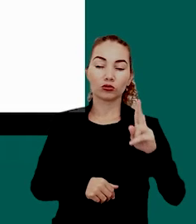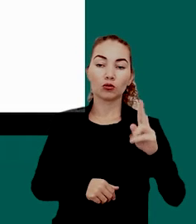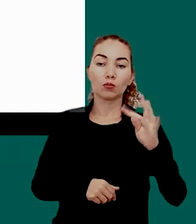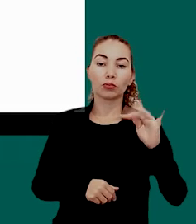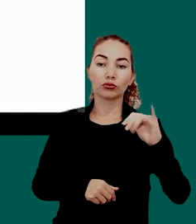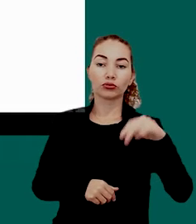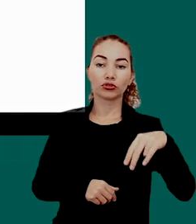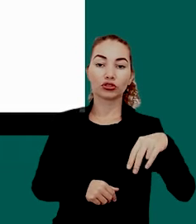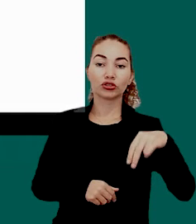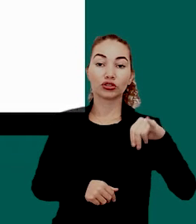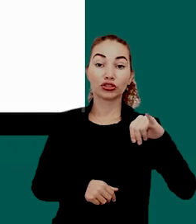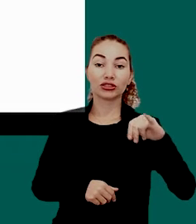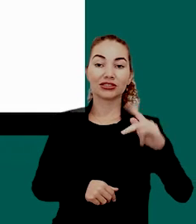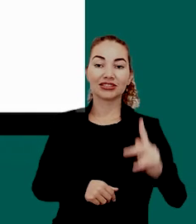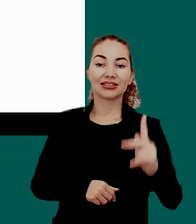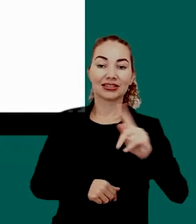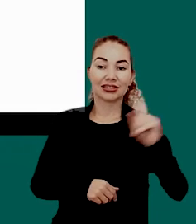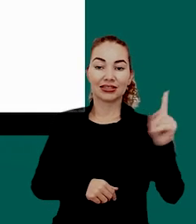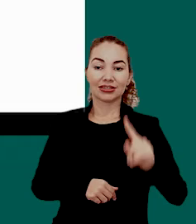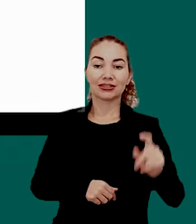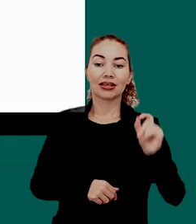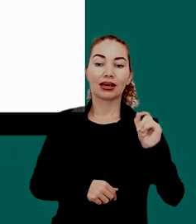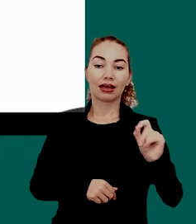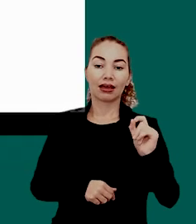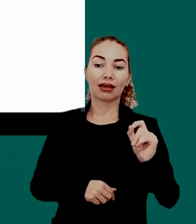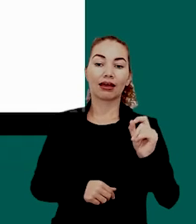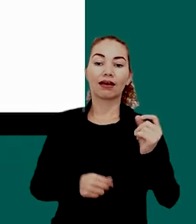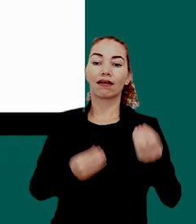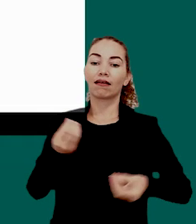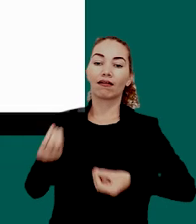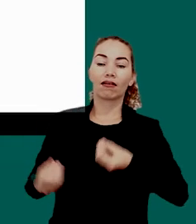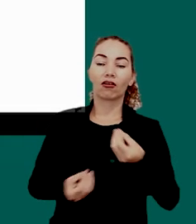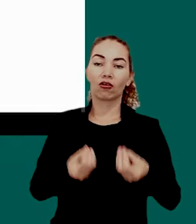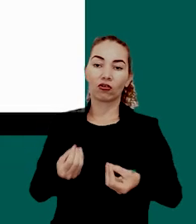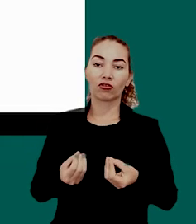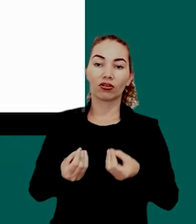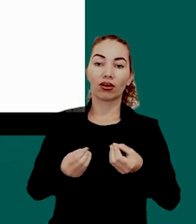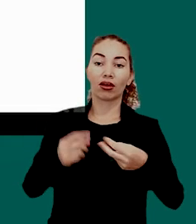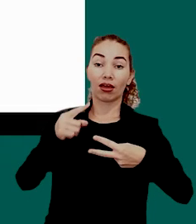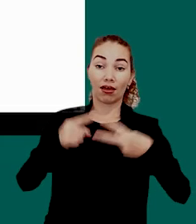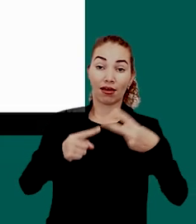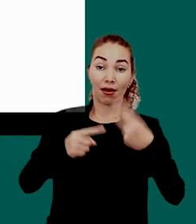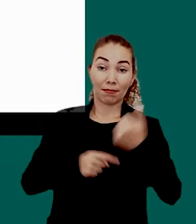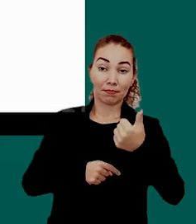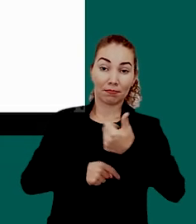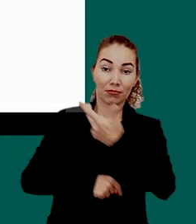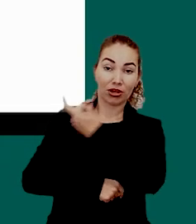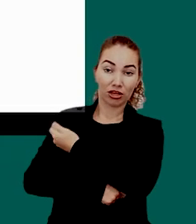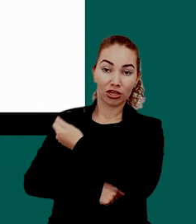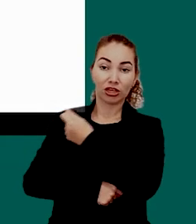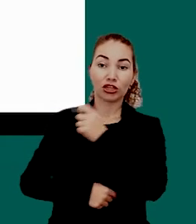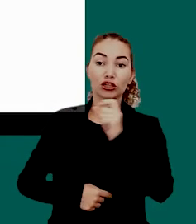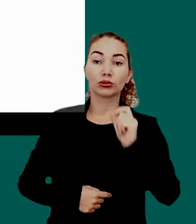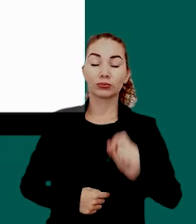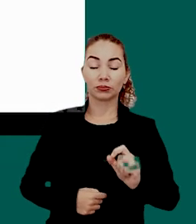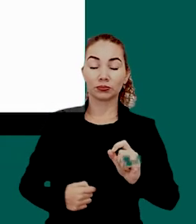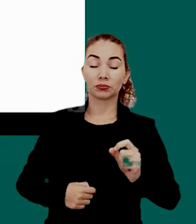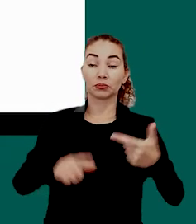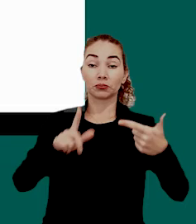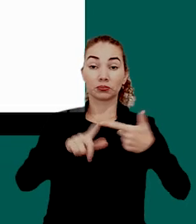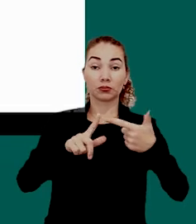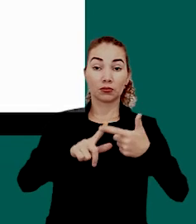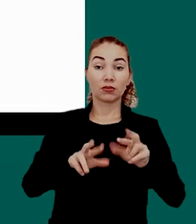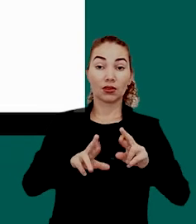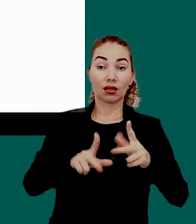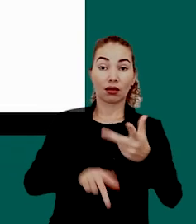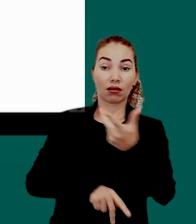sendo muito falada, é uma vacina que, na verdade, é um blend de duas estratégias de adenovírus. A primeira dose é o adenovírus AD26, a segunda